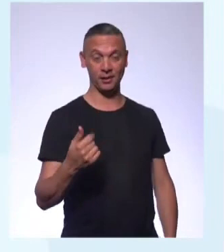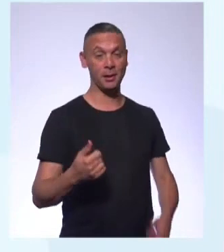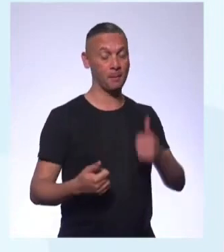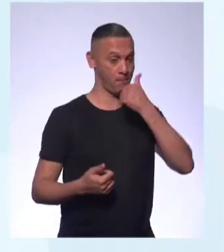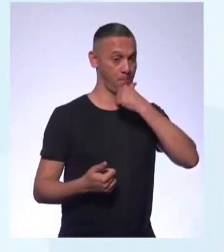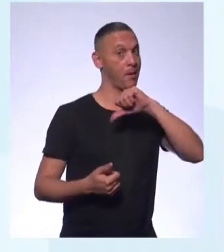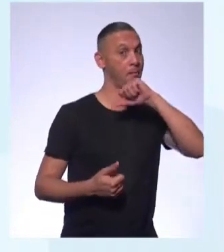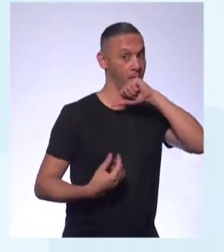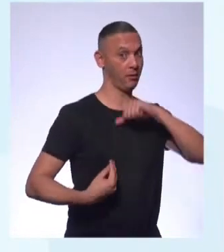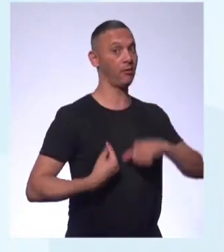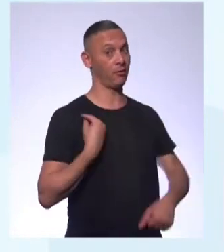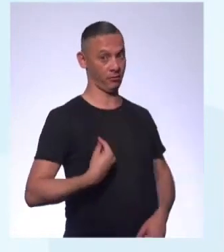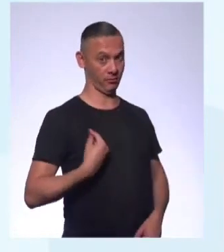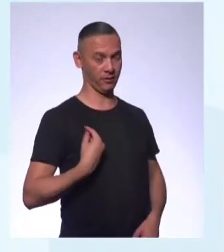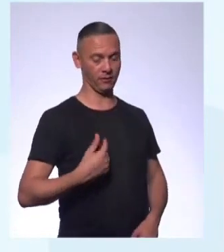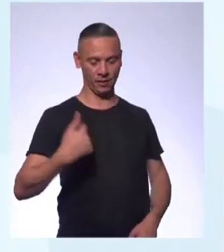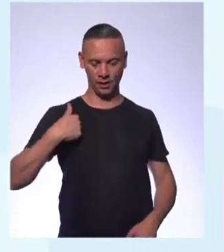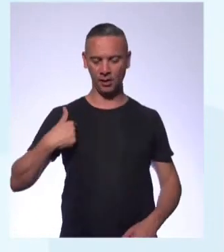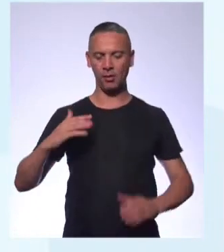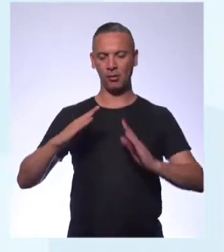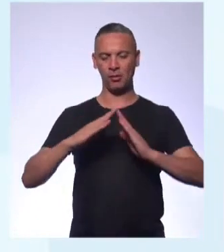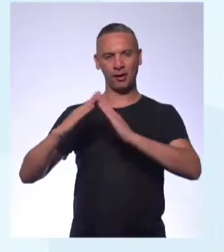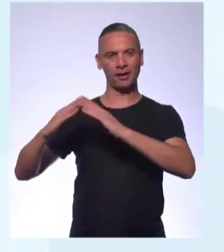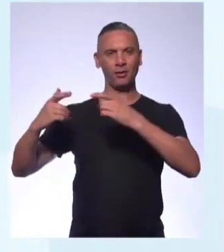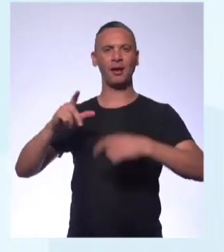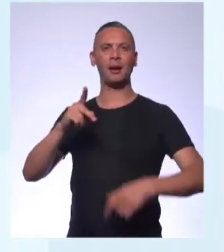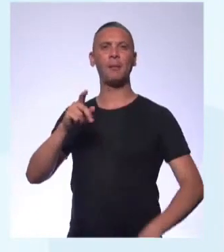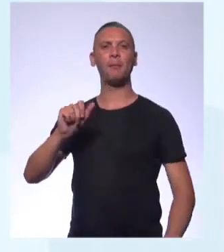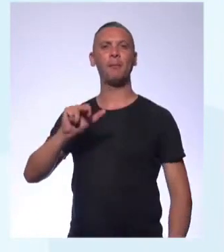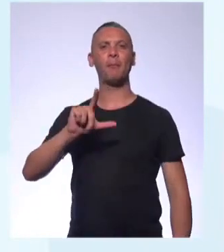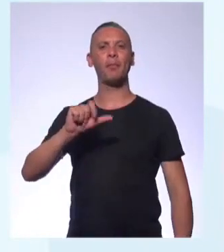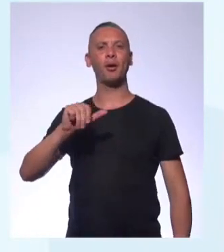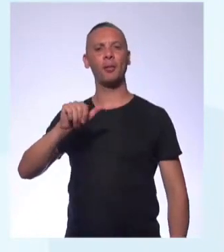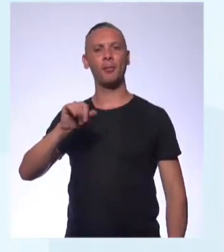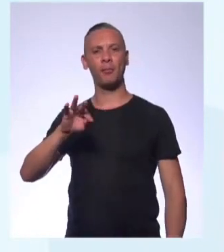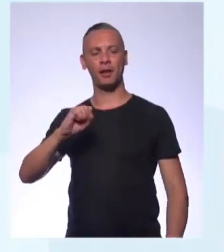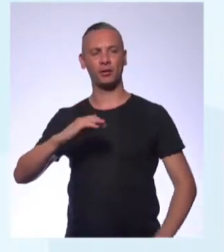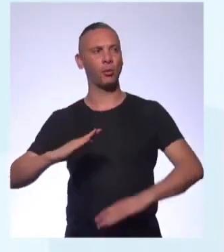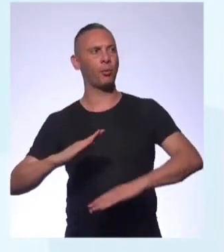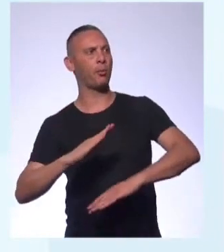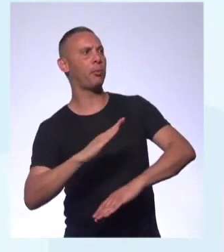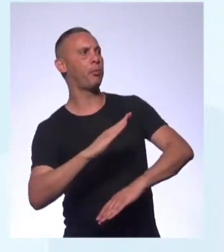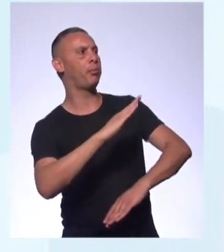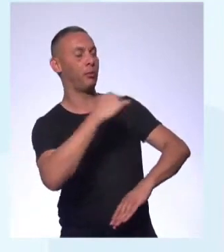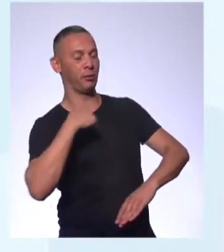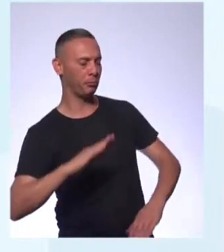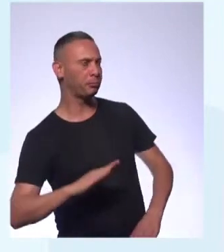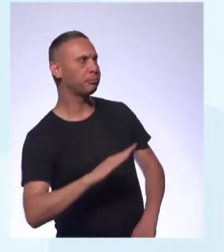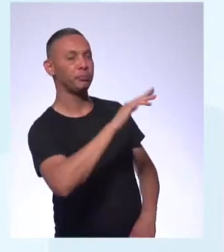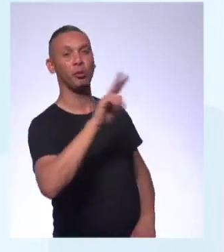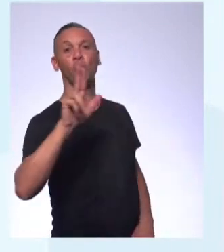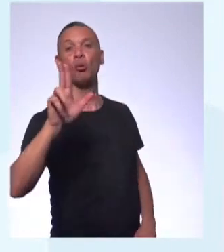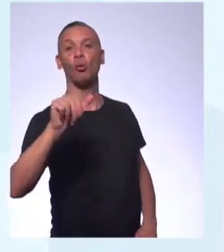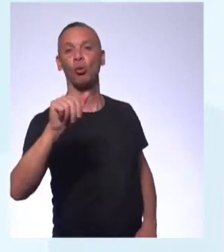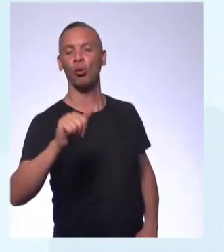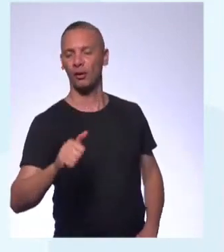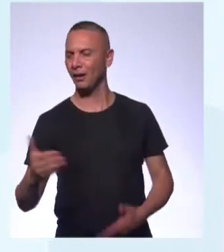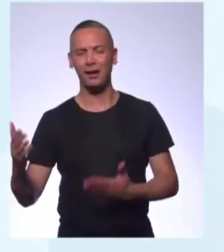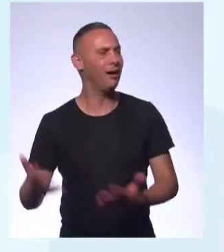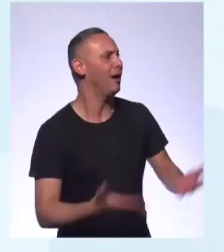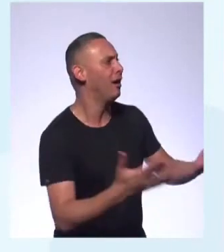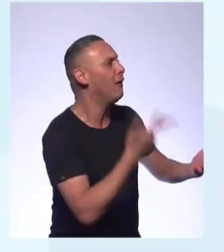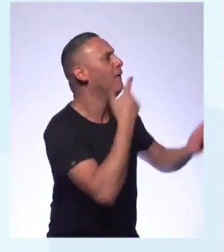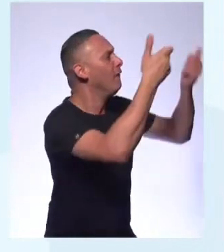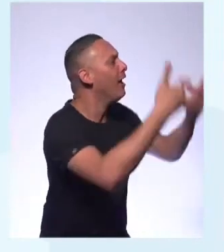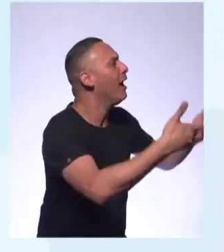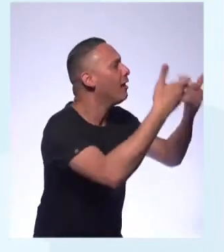vivia. Morávamos em Paula Matos. Nunca mais subi a esse morro depois da morte da minha mãe. Conte a história,